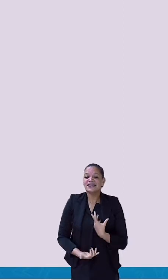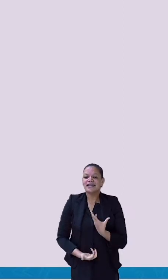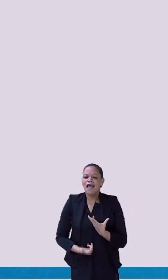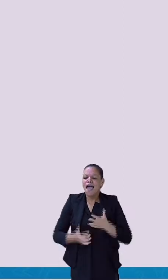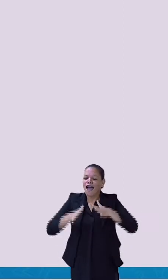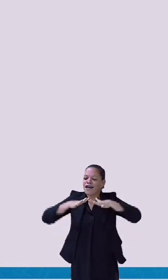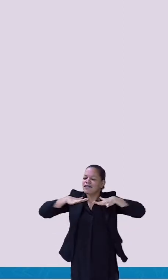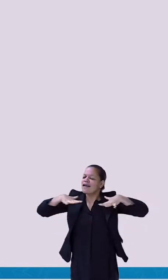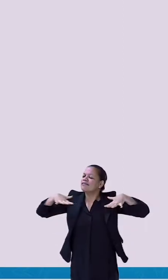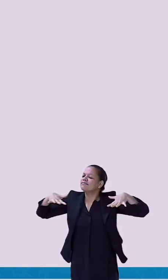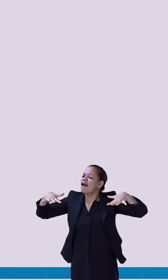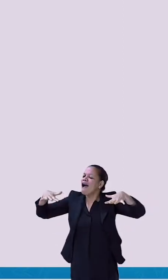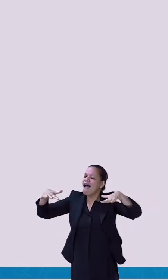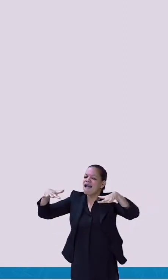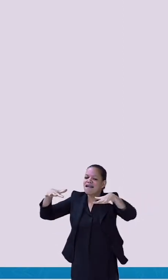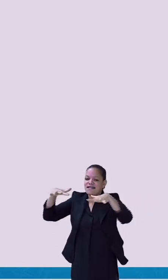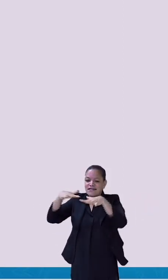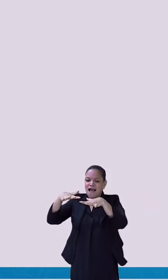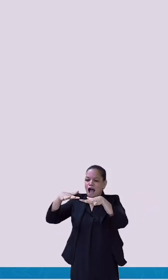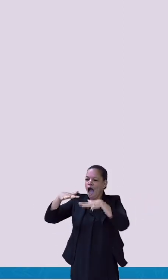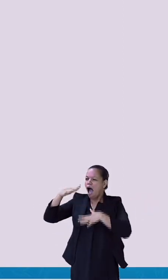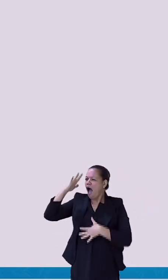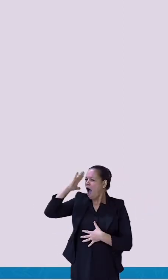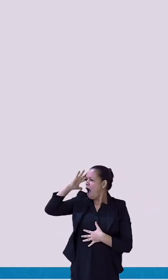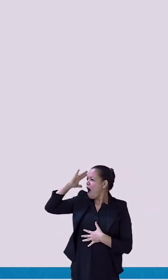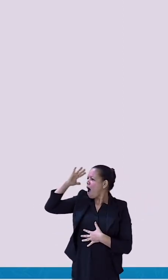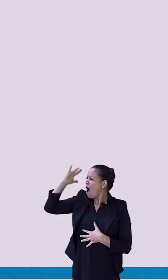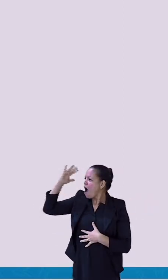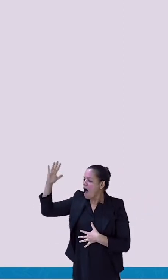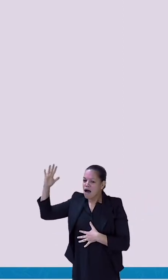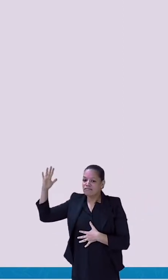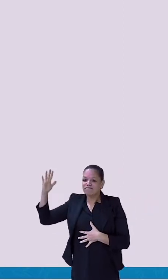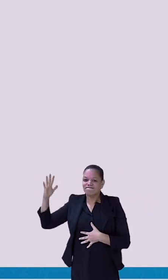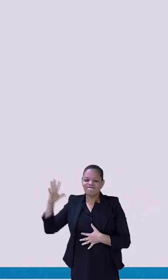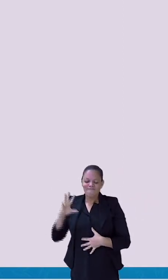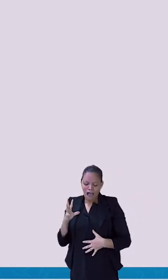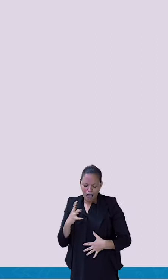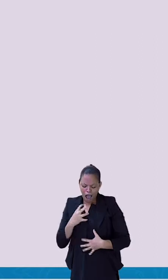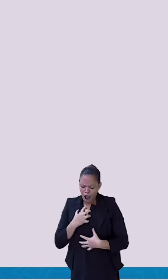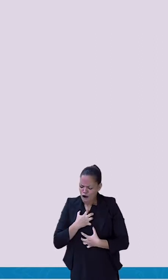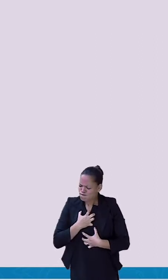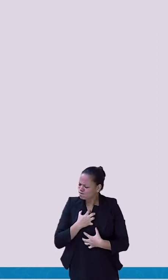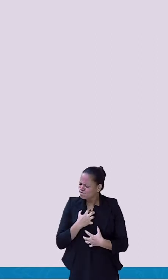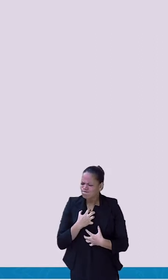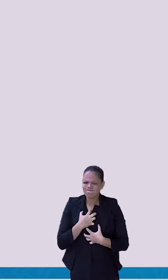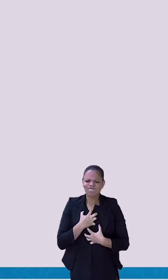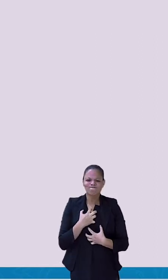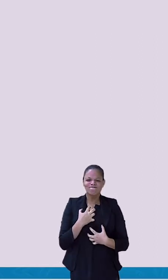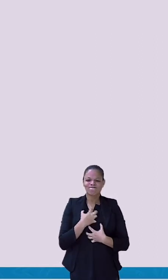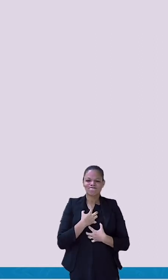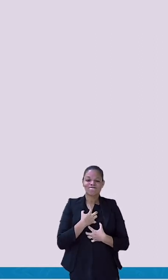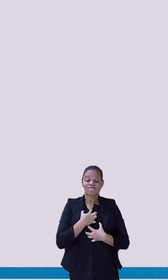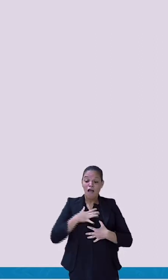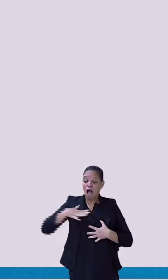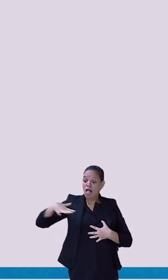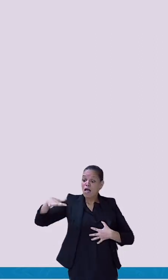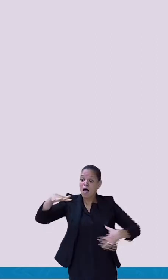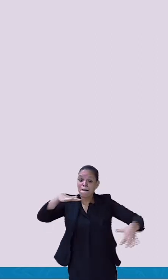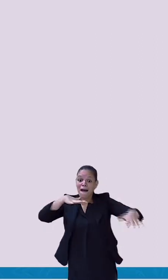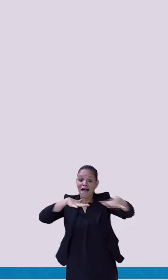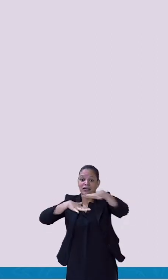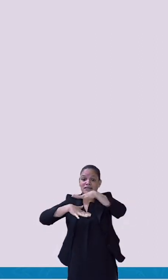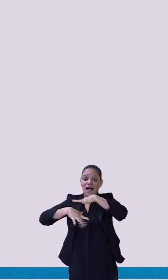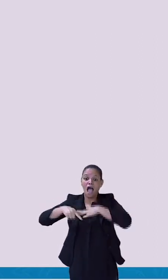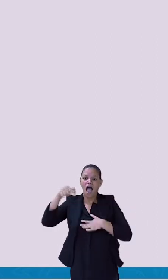Guignardi amava as paisagens mineiras e preocupava-se muito em pintar emoções com cores suaves. Olha